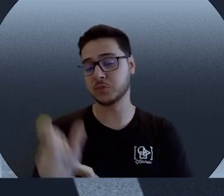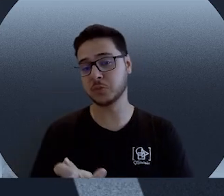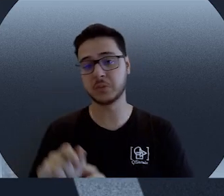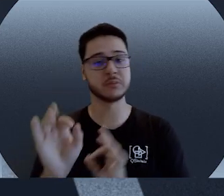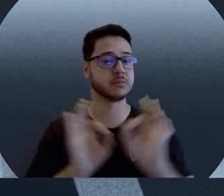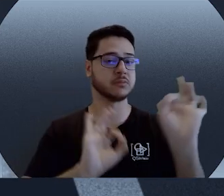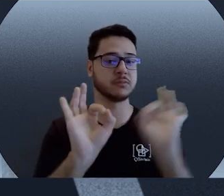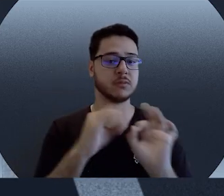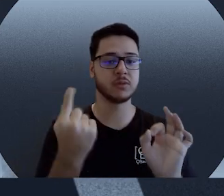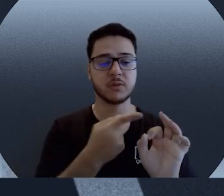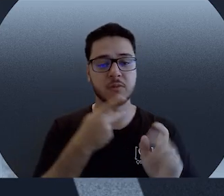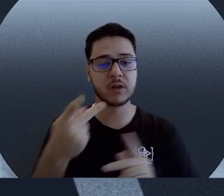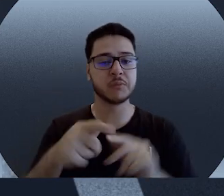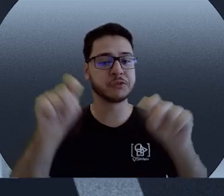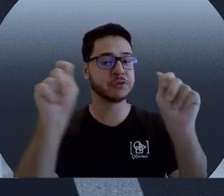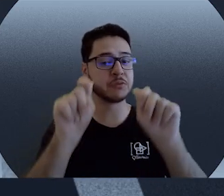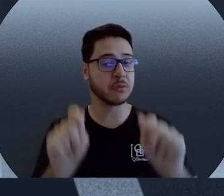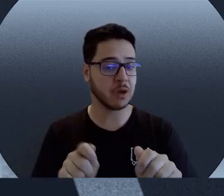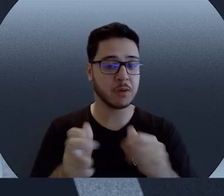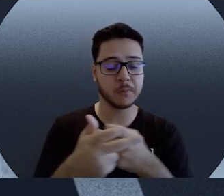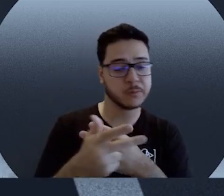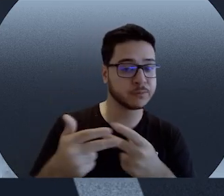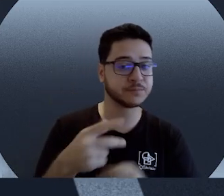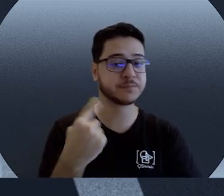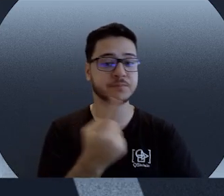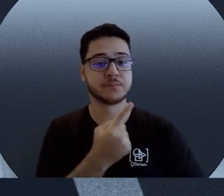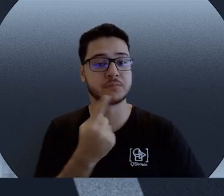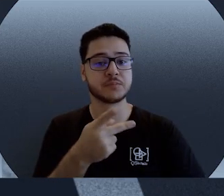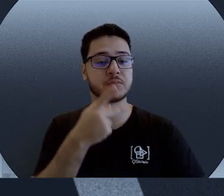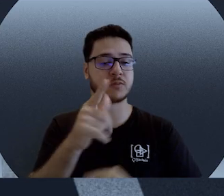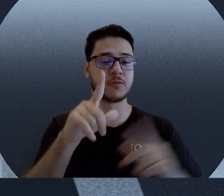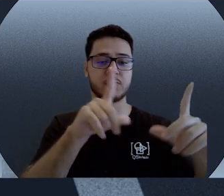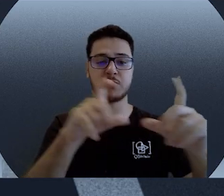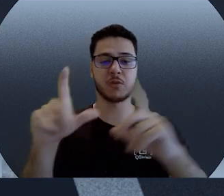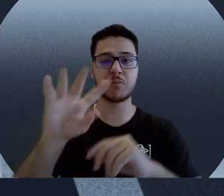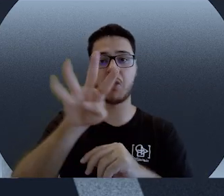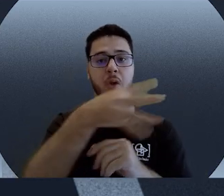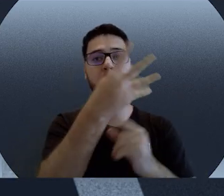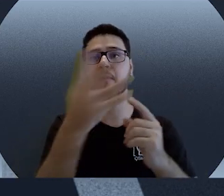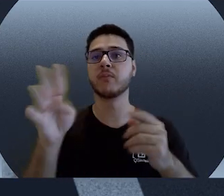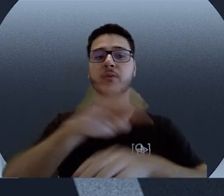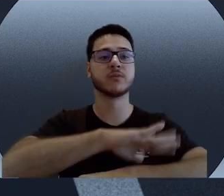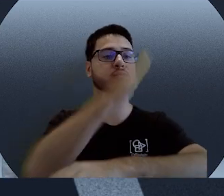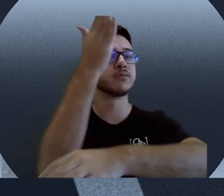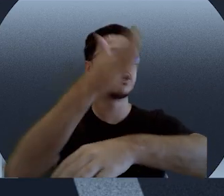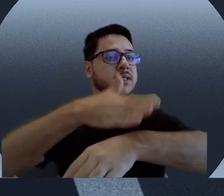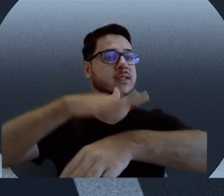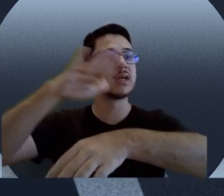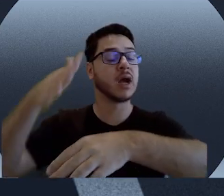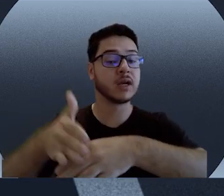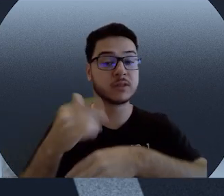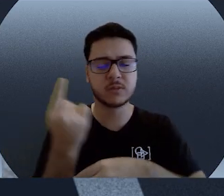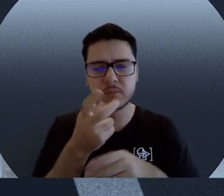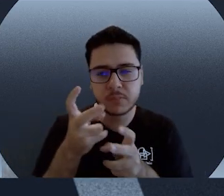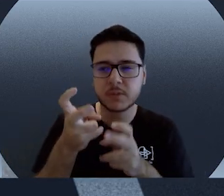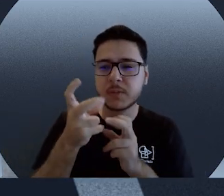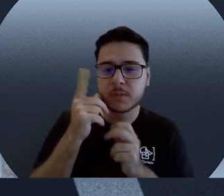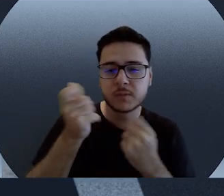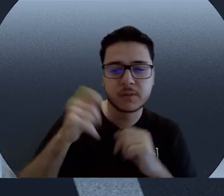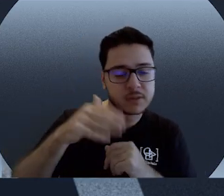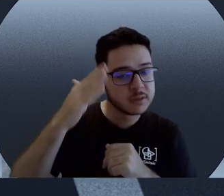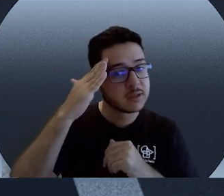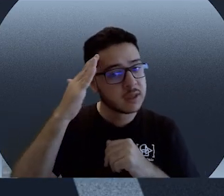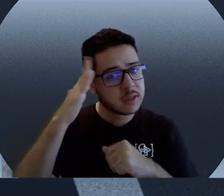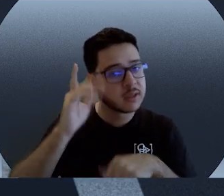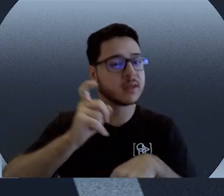imagem, a gente fala de figuração, né, quando a gente faz retratos, paisagens, de forma que a gente olha e consegue